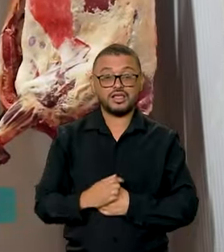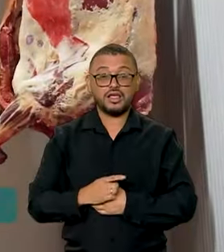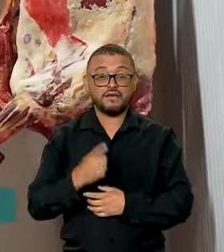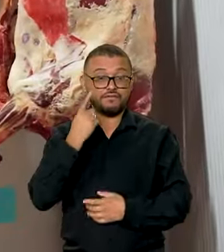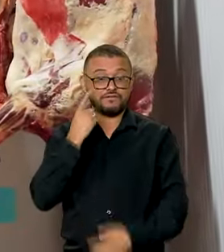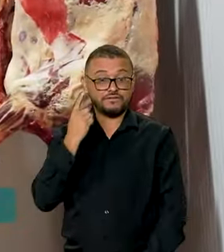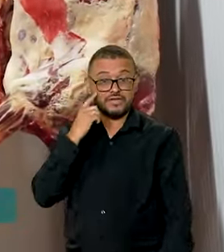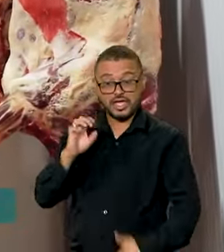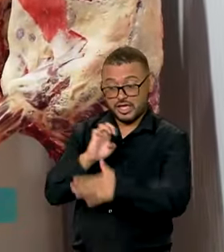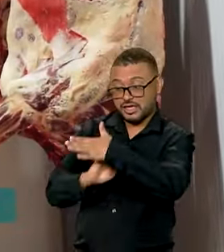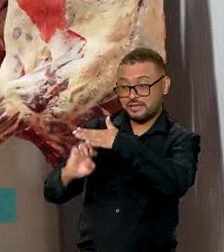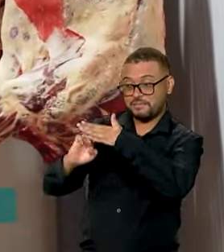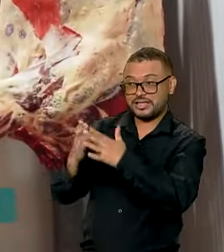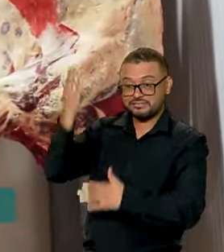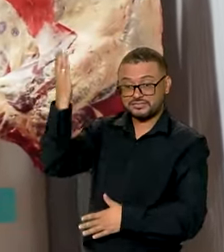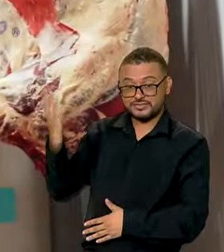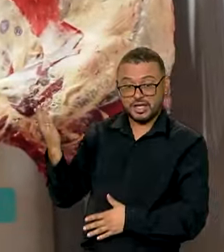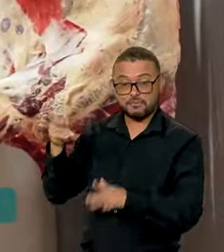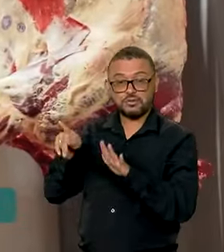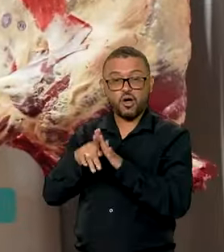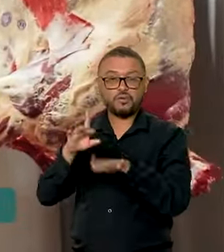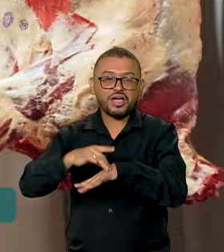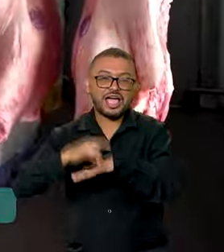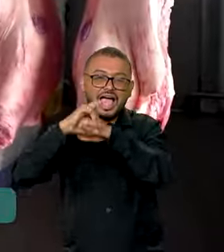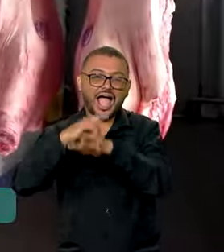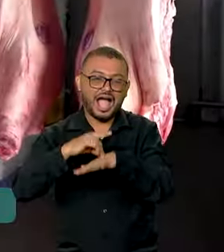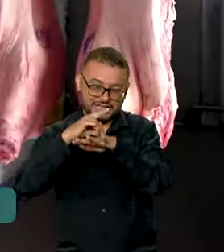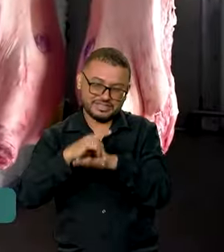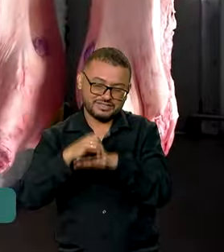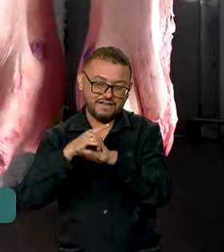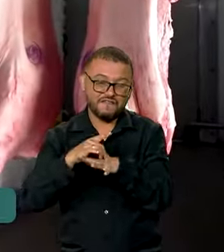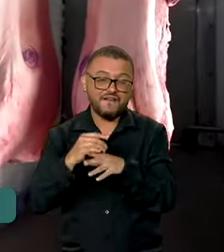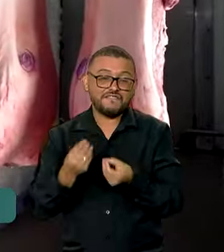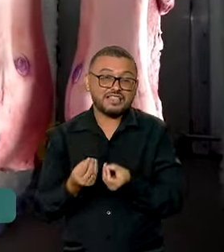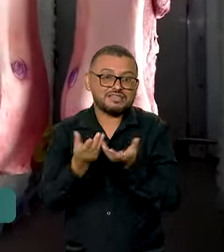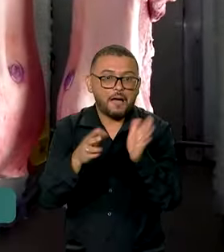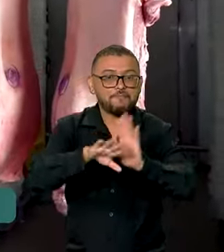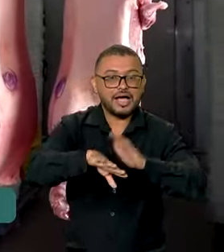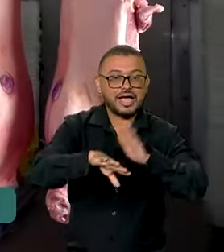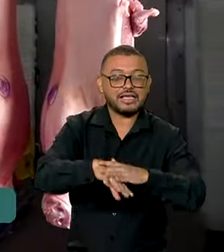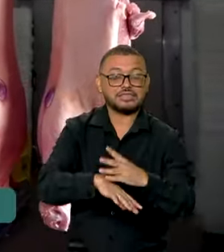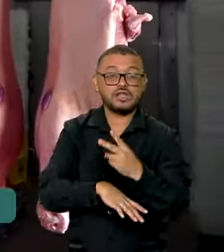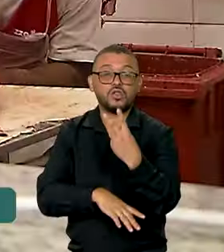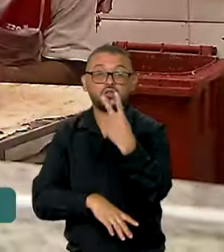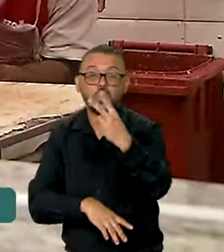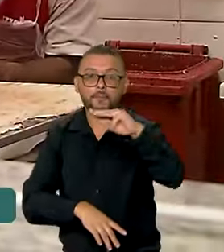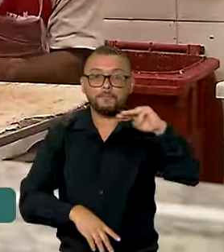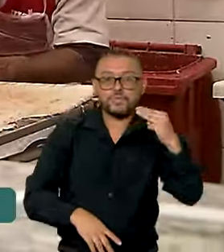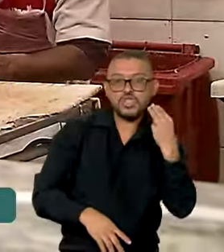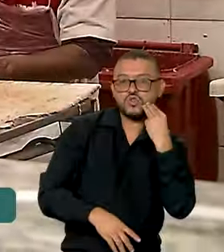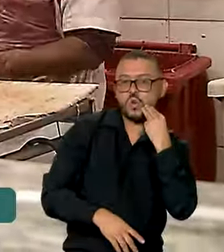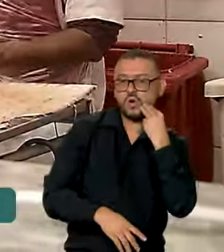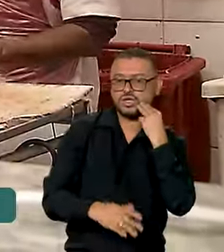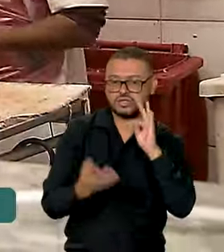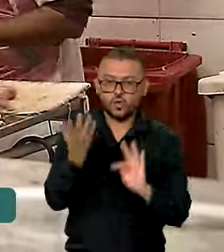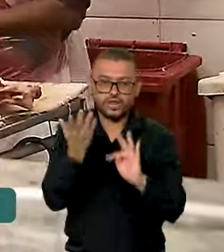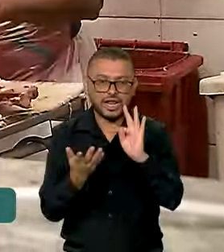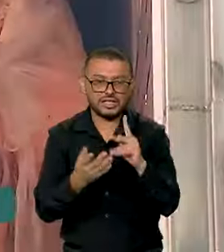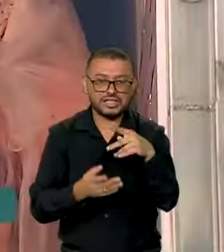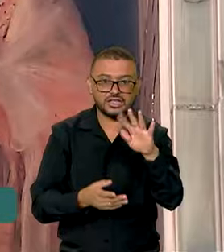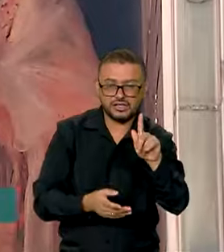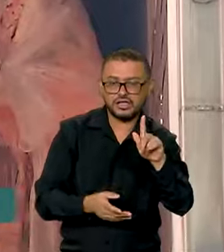total, empresas do setor de proteína animal anunciaram que vão doar cerca de 2 milhões de quilos de carne